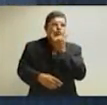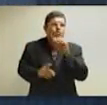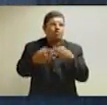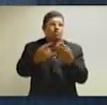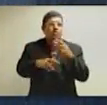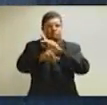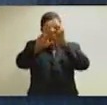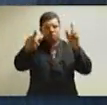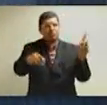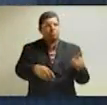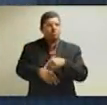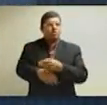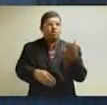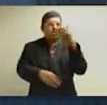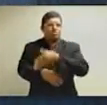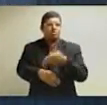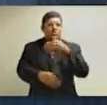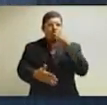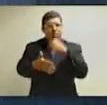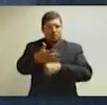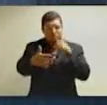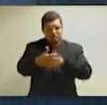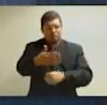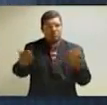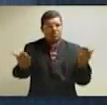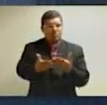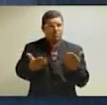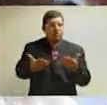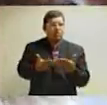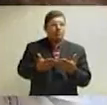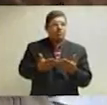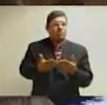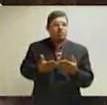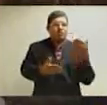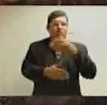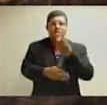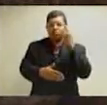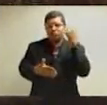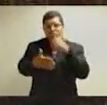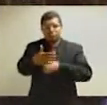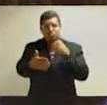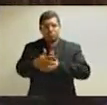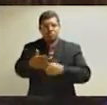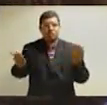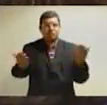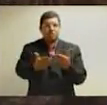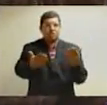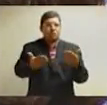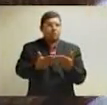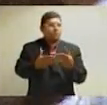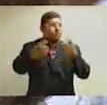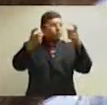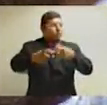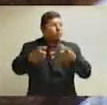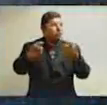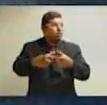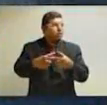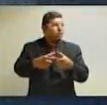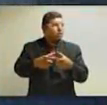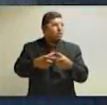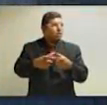mas vários professores que participaram da luta de 2004, e naquela luta de 2004, o ambiente